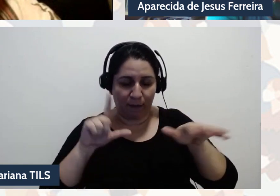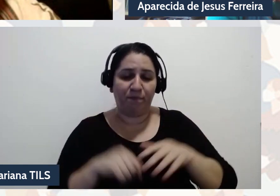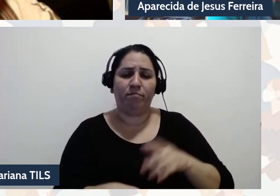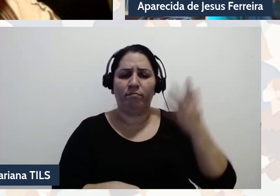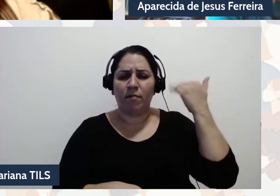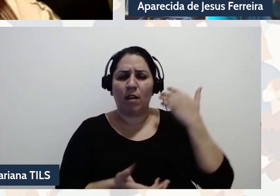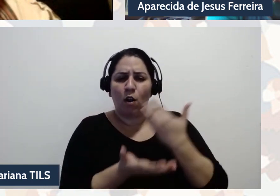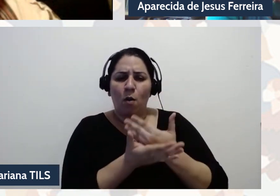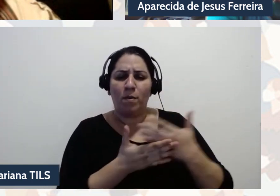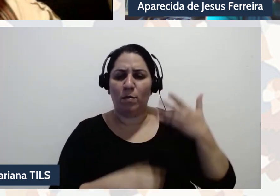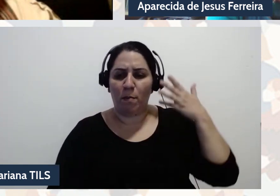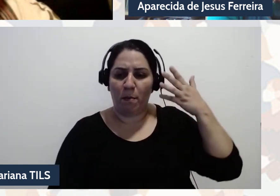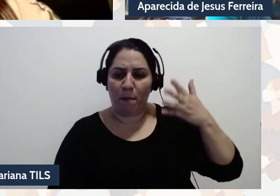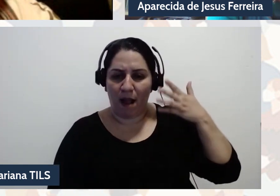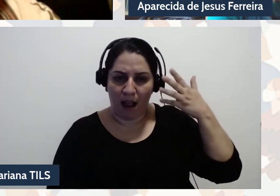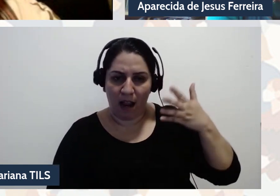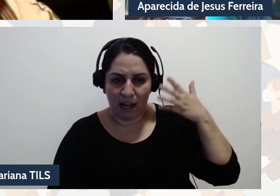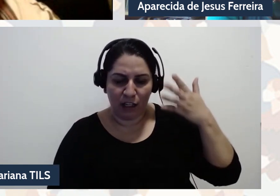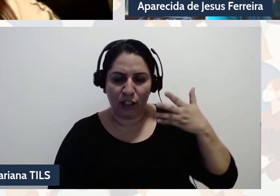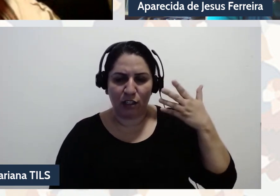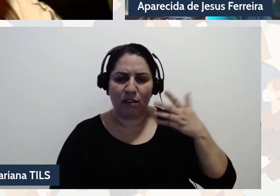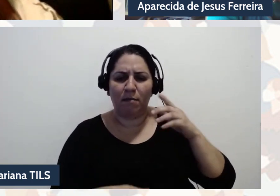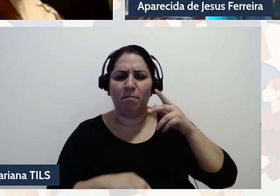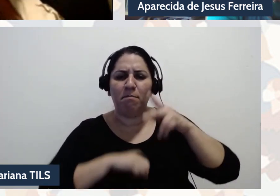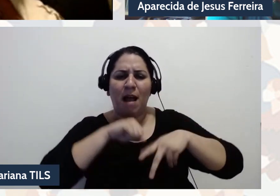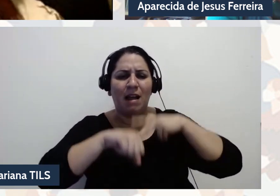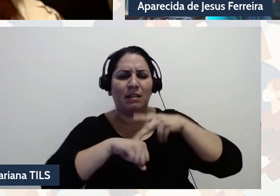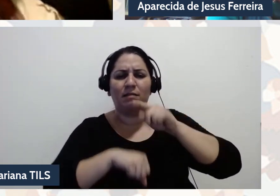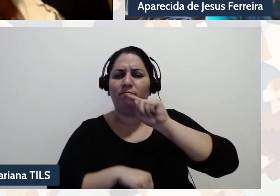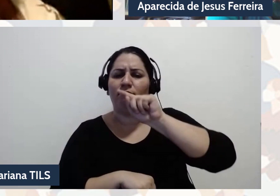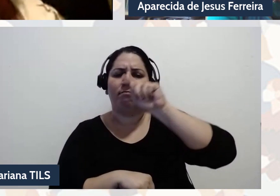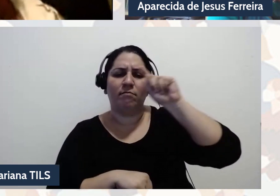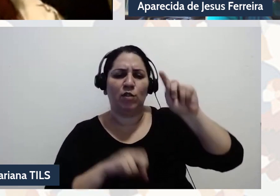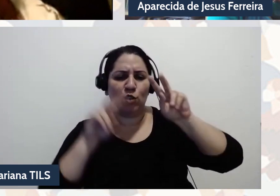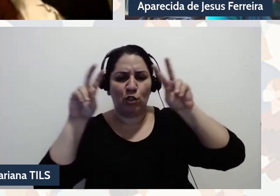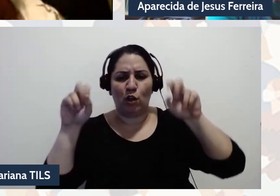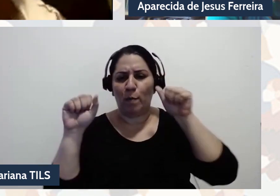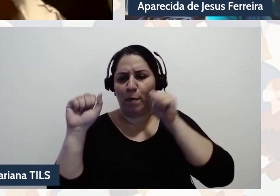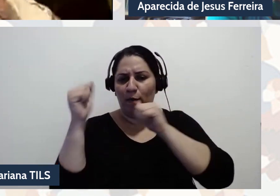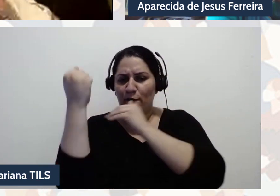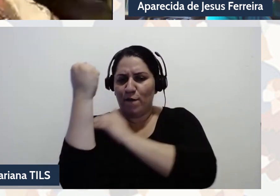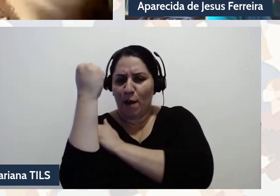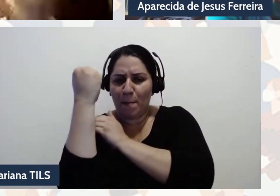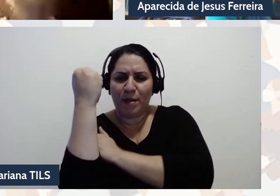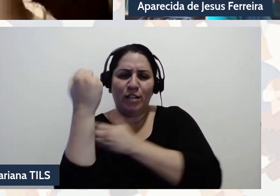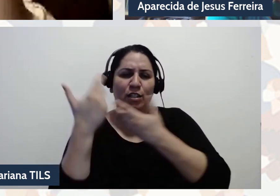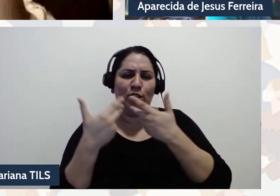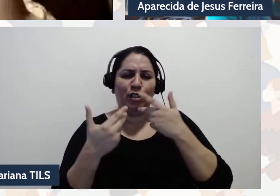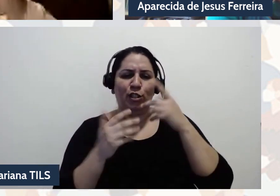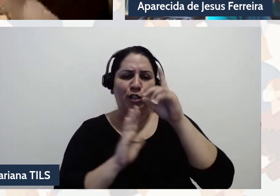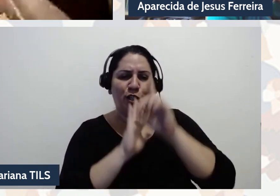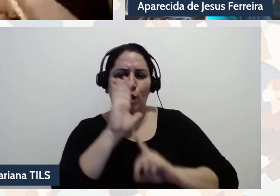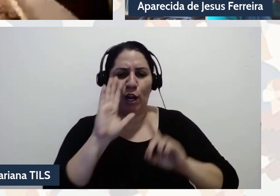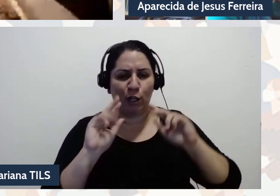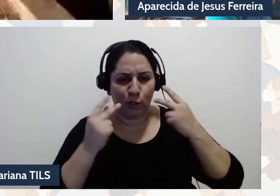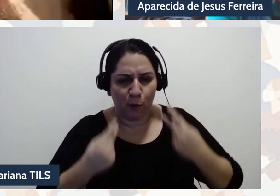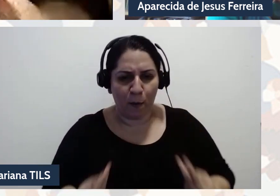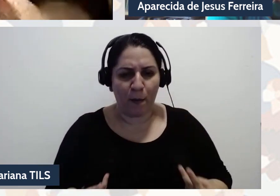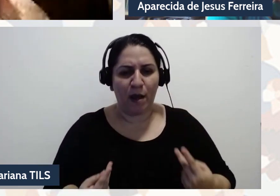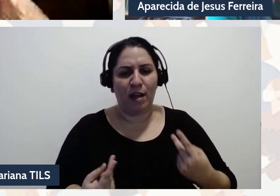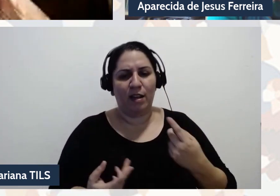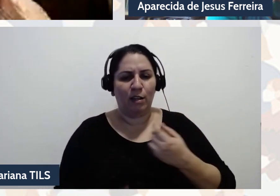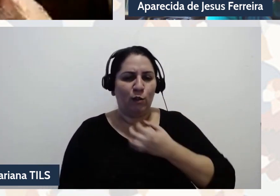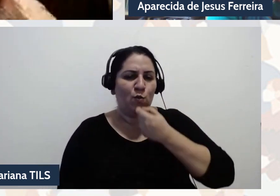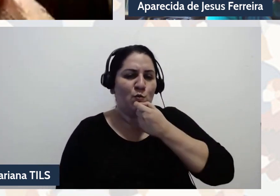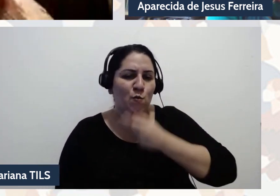em universidades de todo o Brasil sobre temas como feminismo, ativismo, direitos humanos, humor e censura,